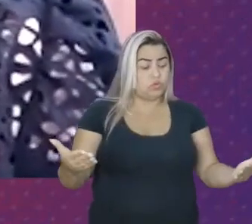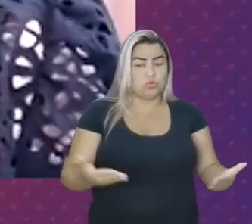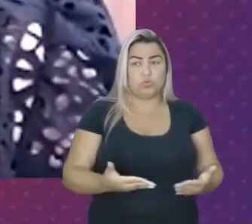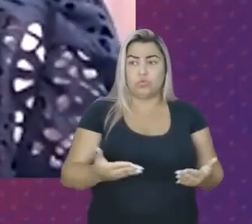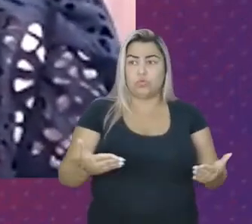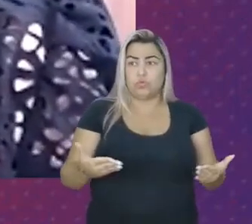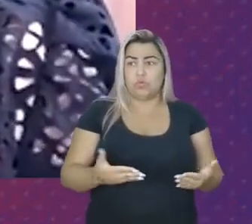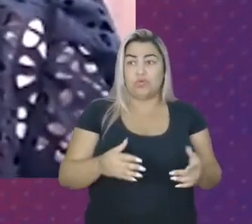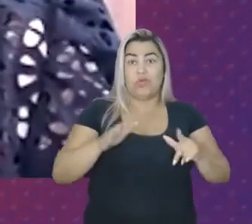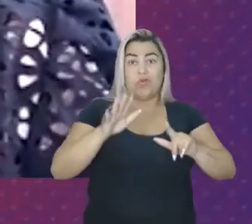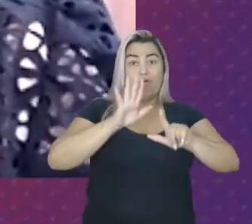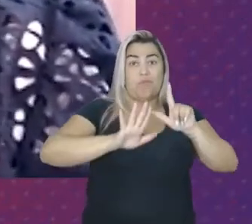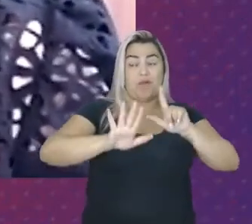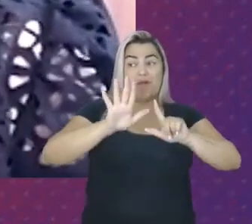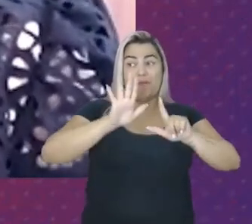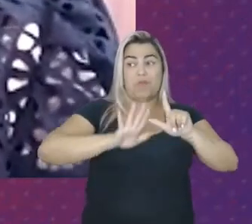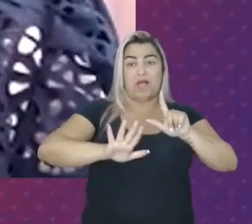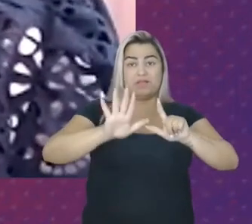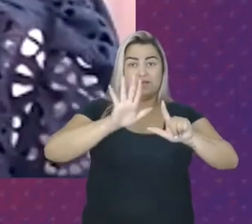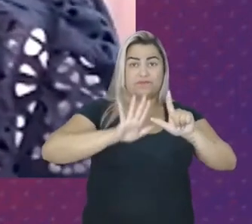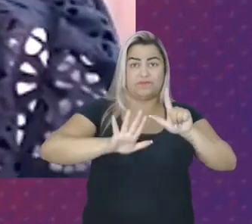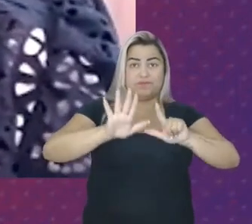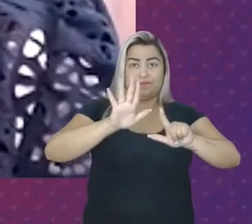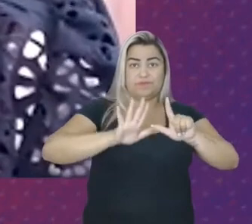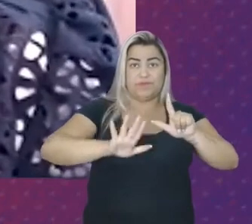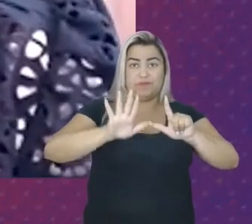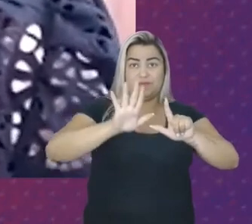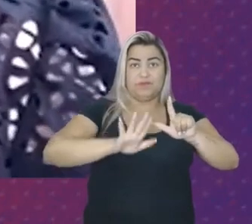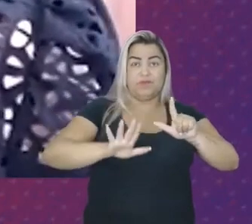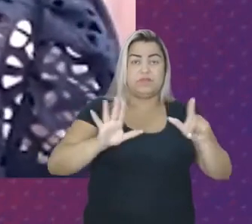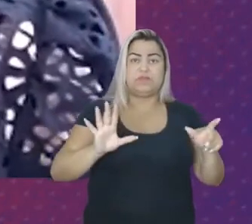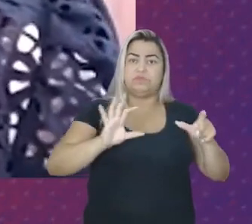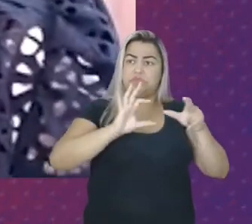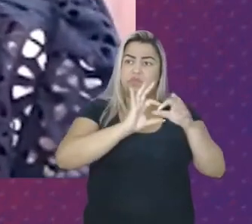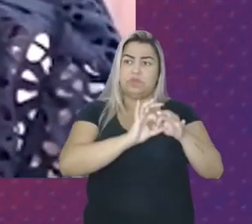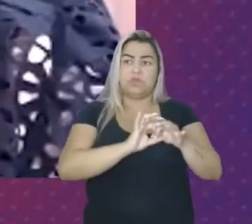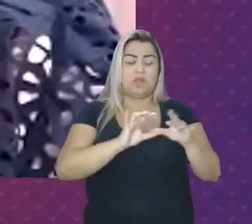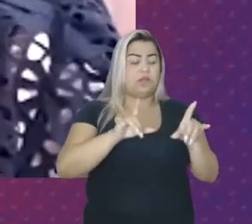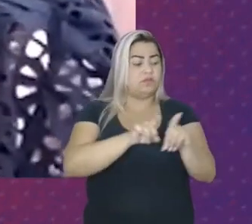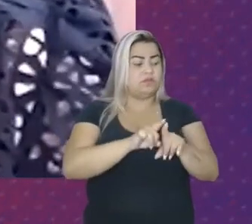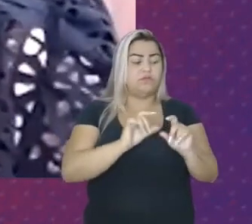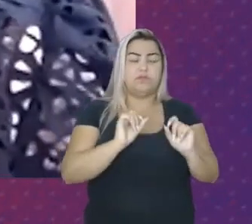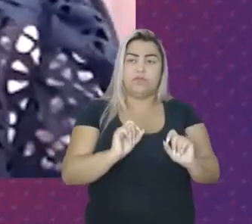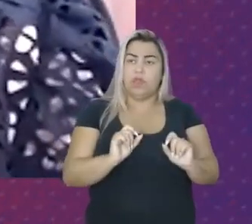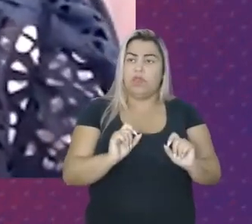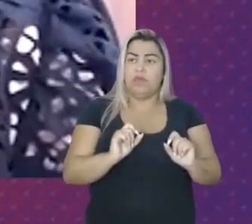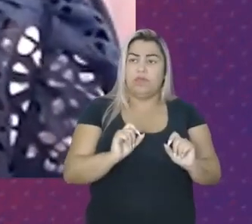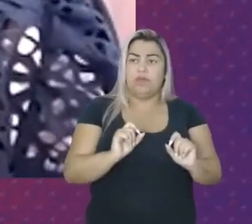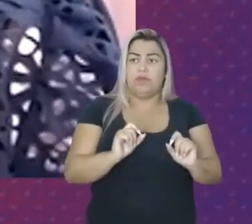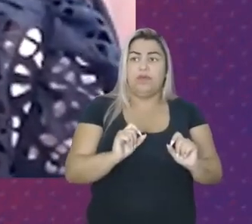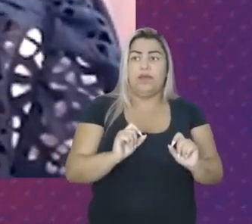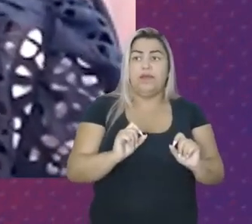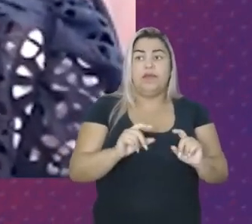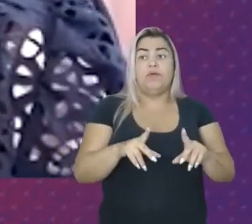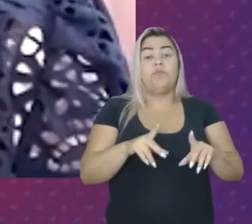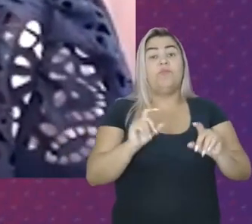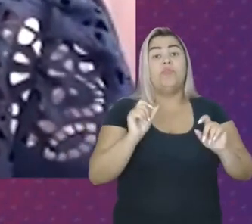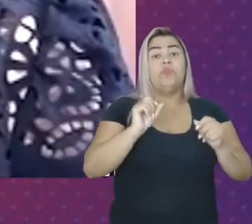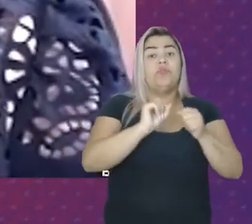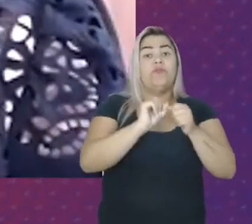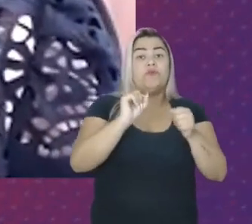uma plataforma. Como que ela se relaciona com isso? Quais são as alterações que nós vamos precisar de